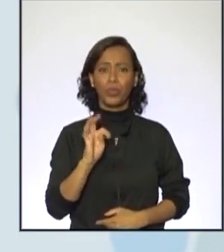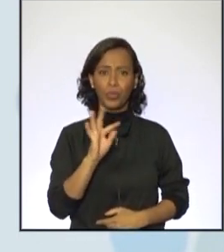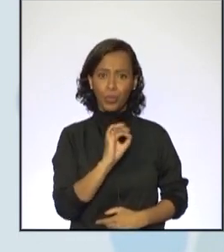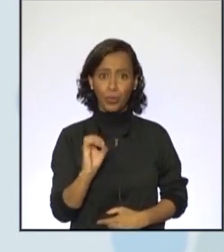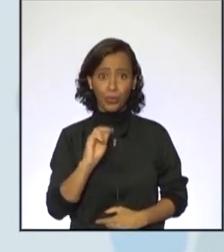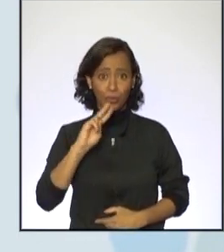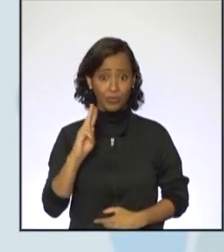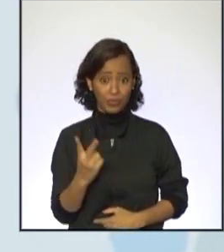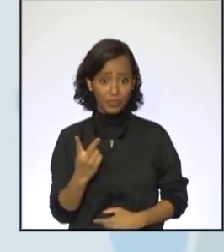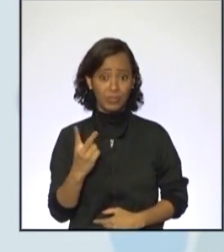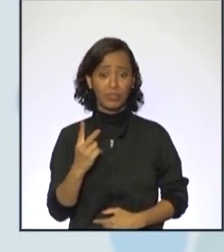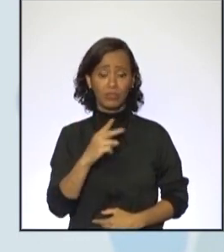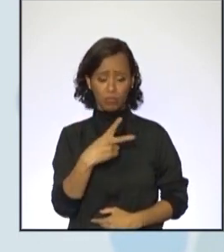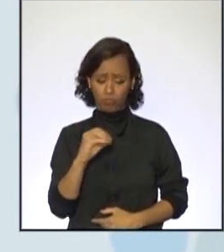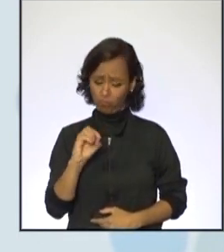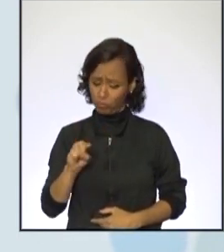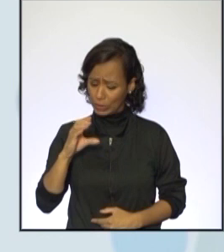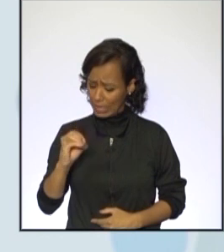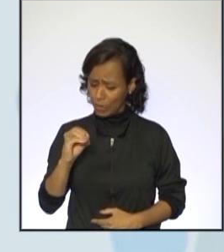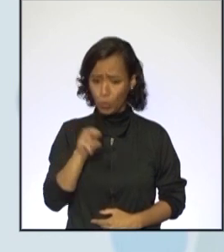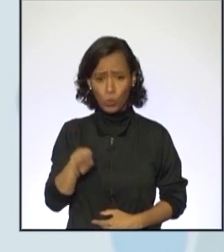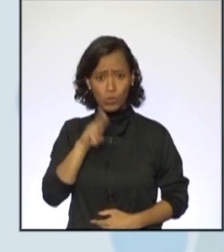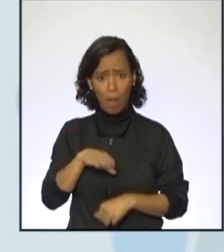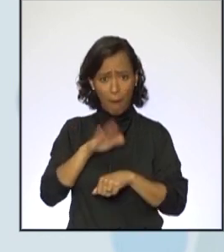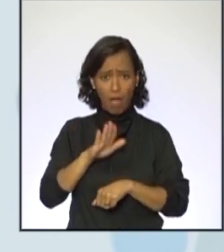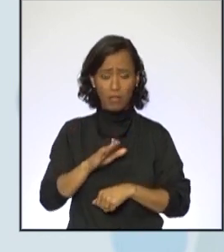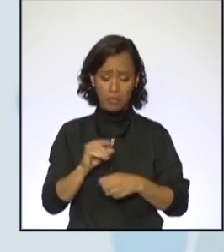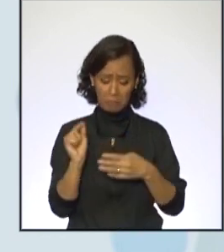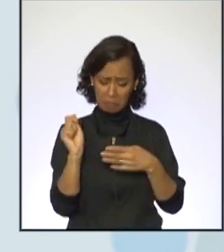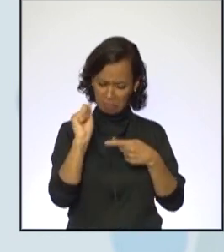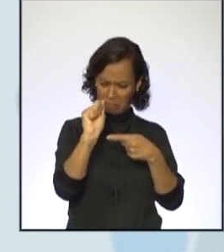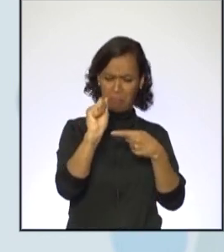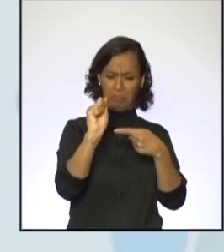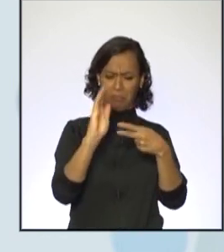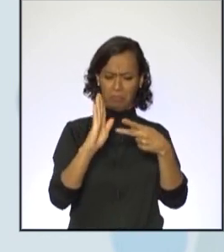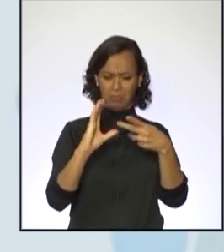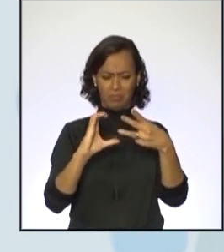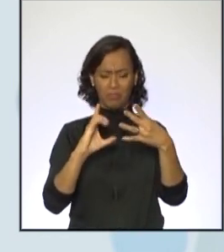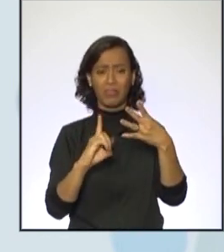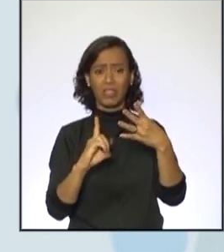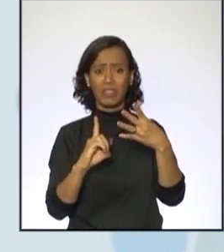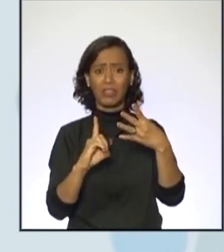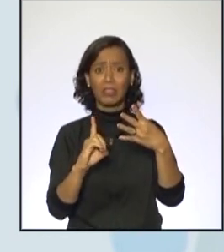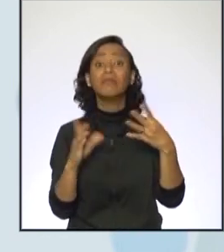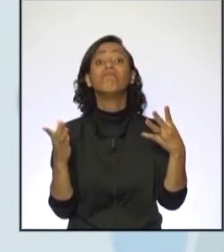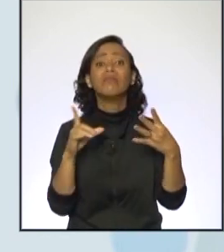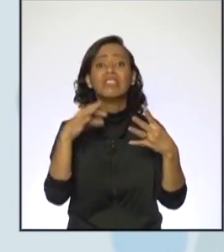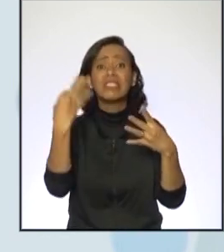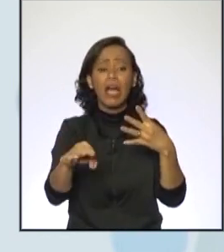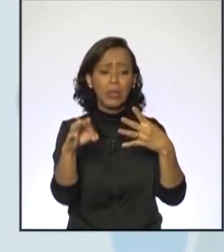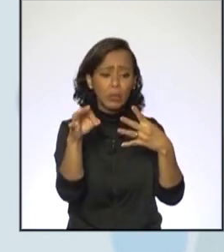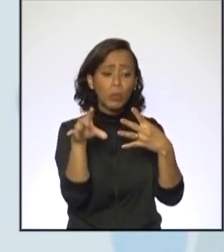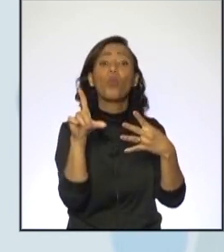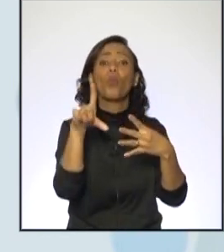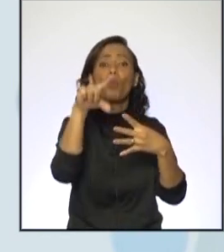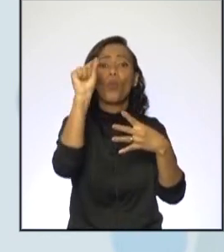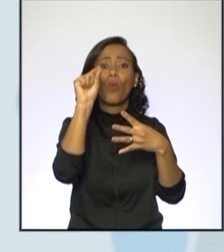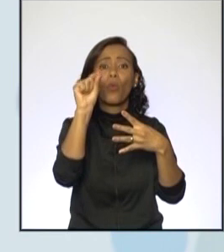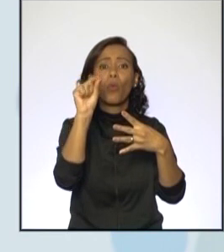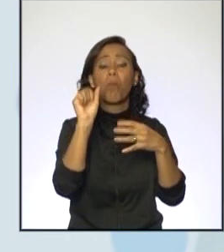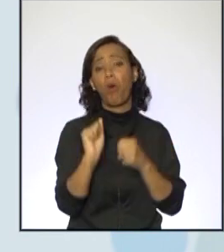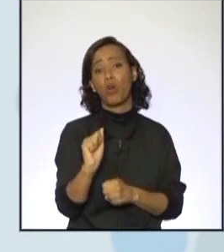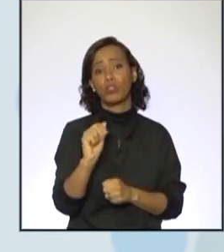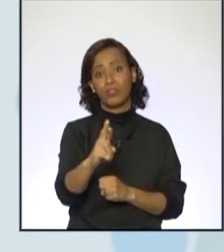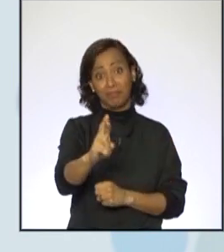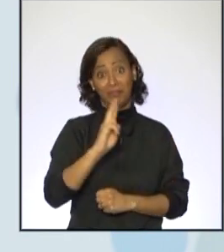aí que nos acompanha, professores, alunos, por favor, qual alternativa estaria correta? Vocês podem falar, escrever apenas a letrinha,